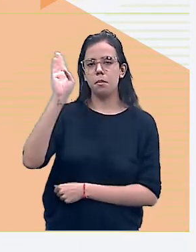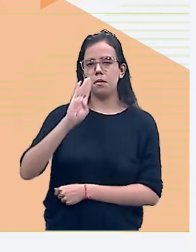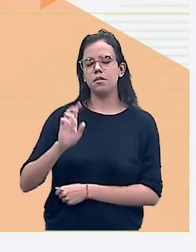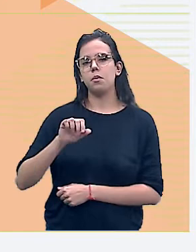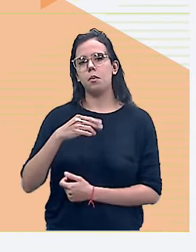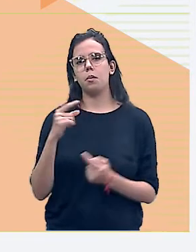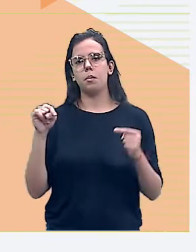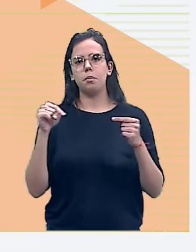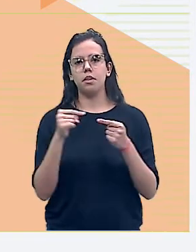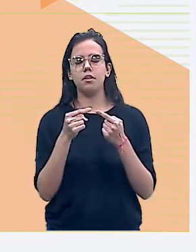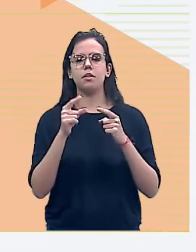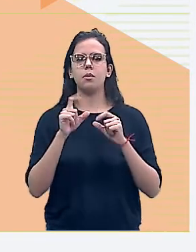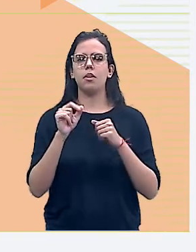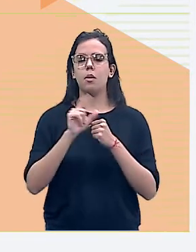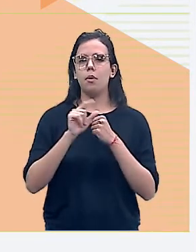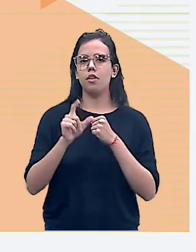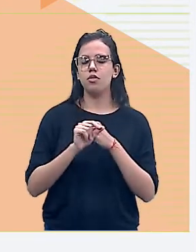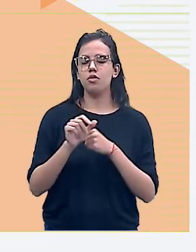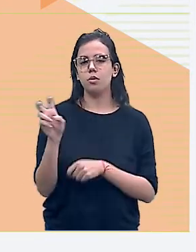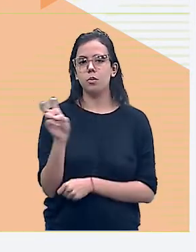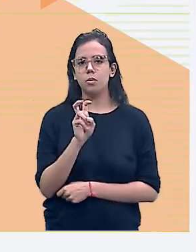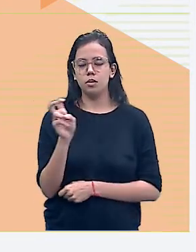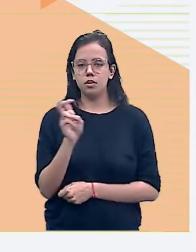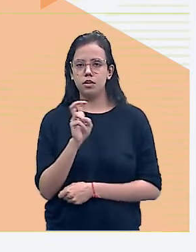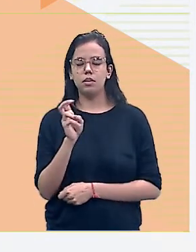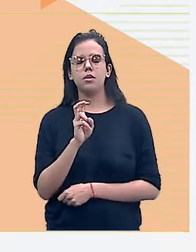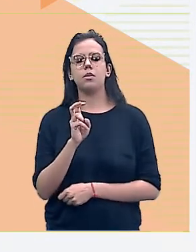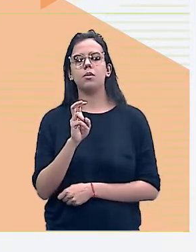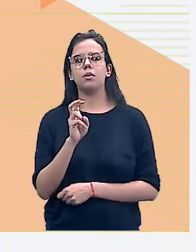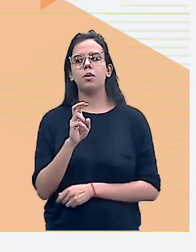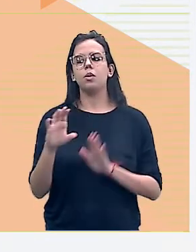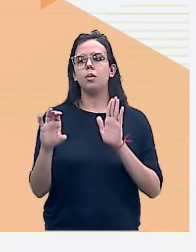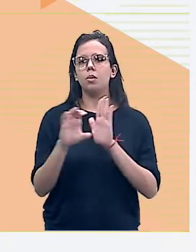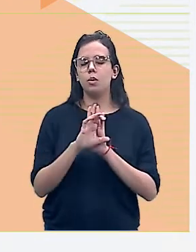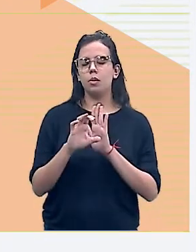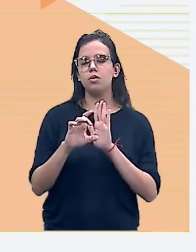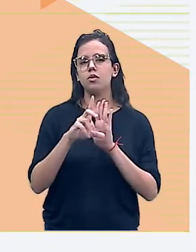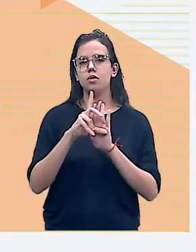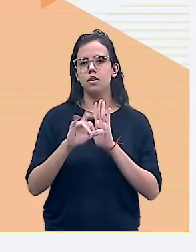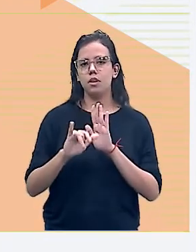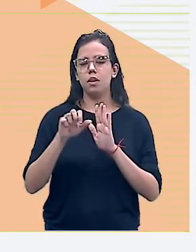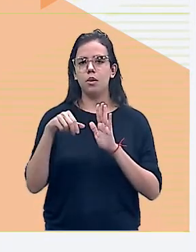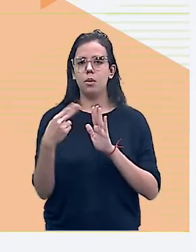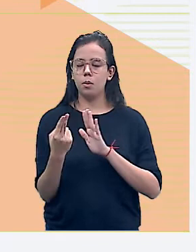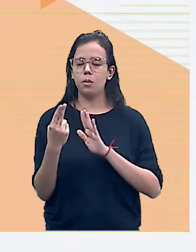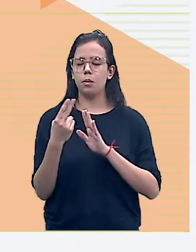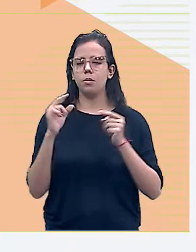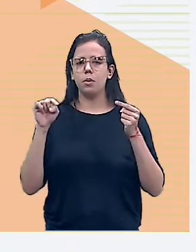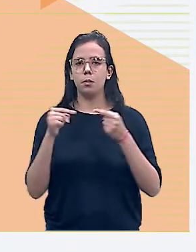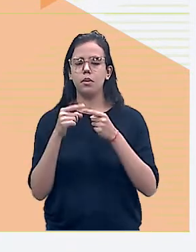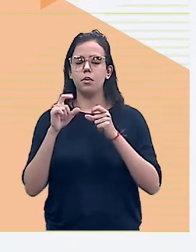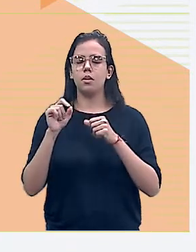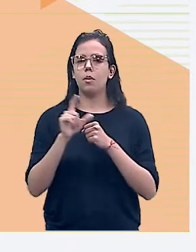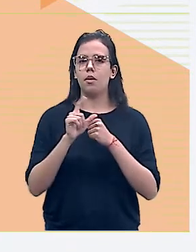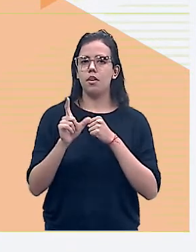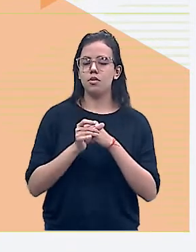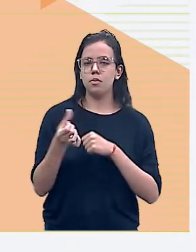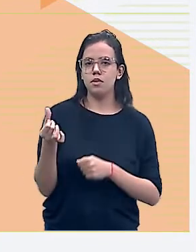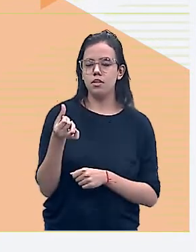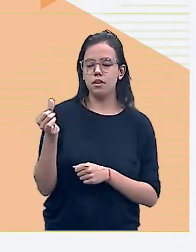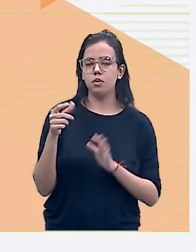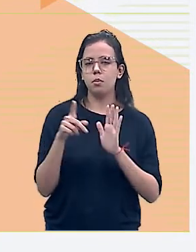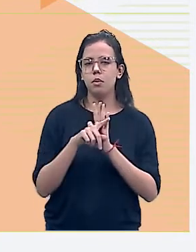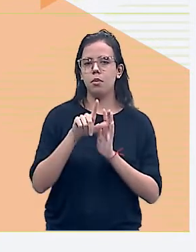acordo com o artigo 5º do Código Penal de acordo com o artigo 6º da lei geral de diretrizes e bases não tem